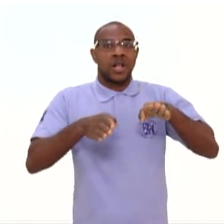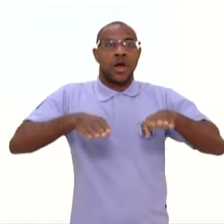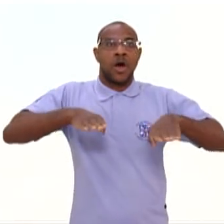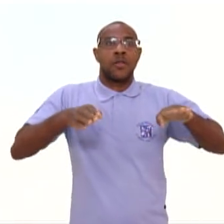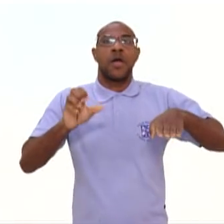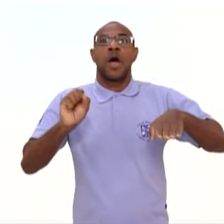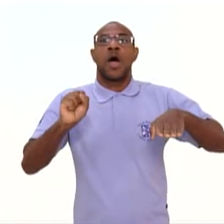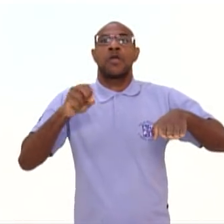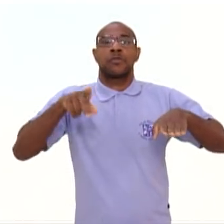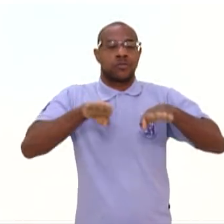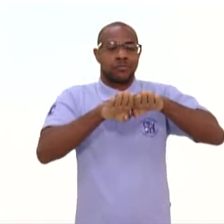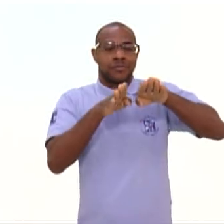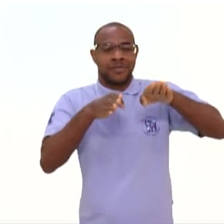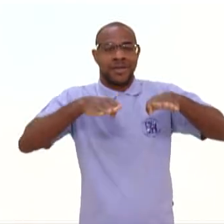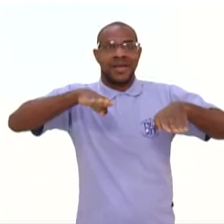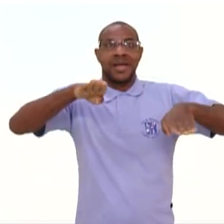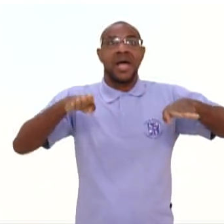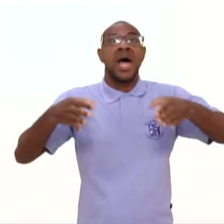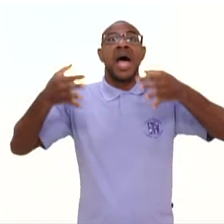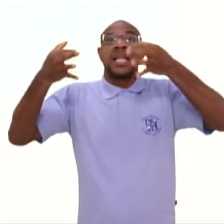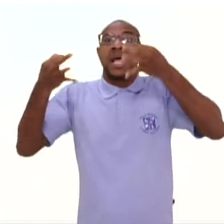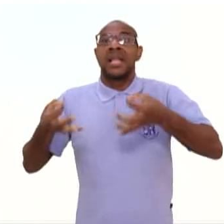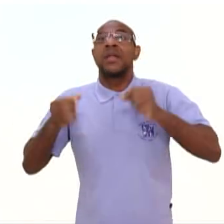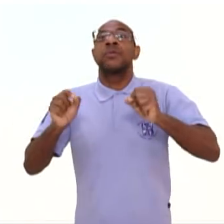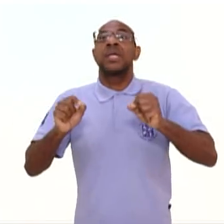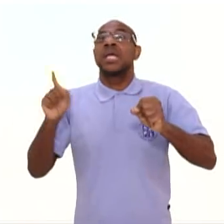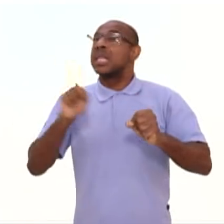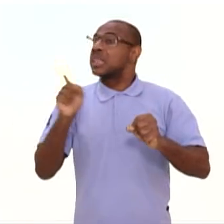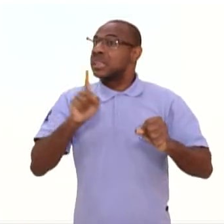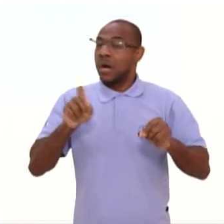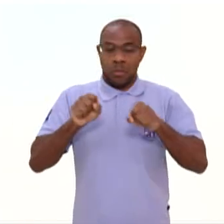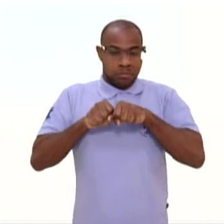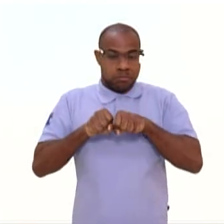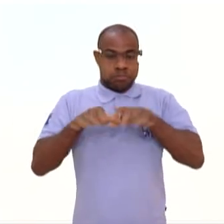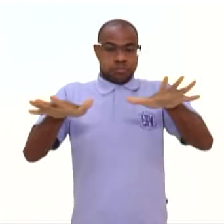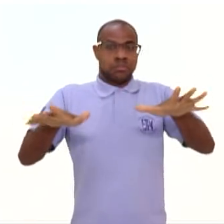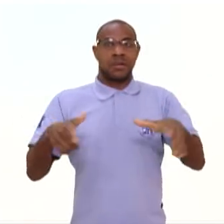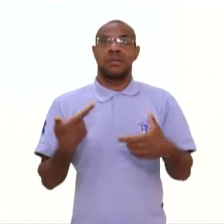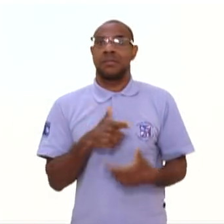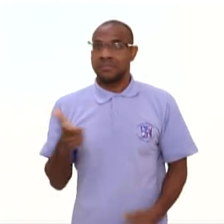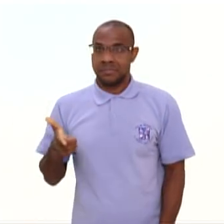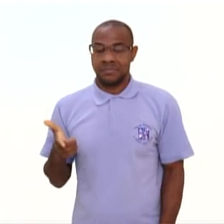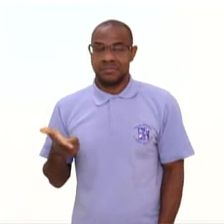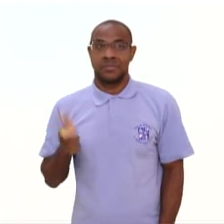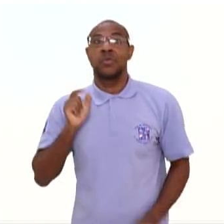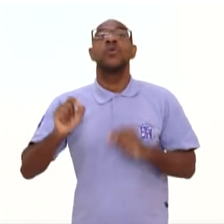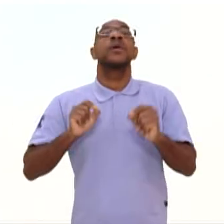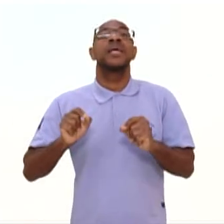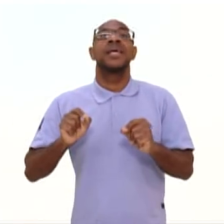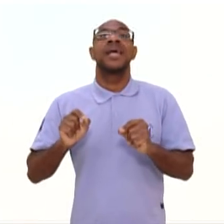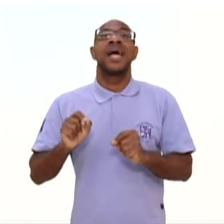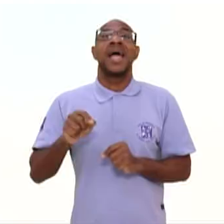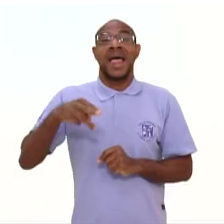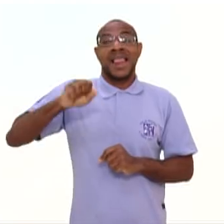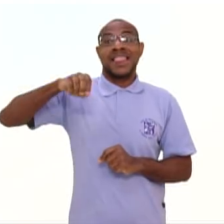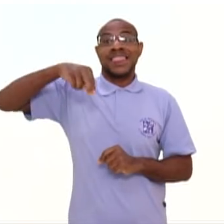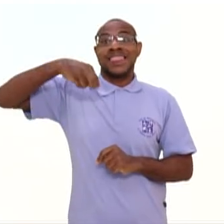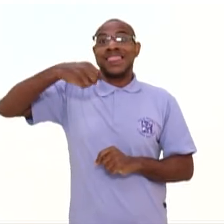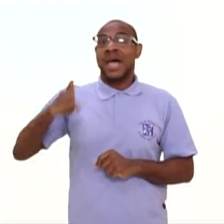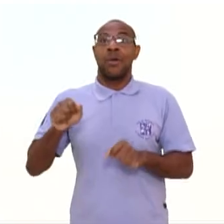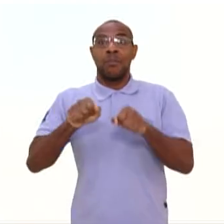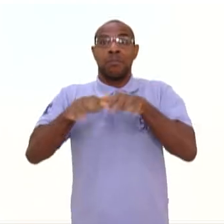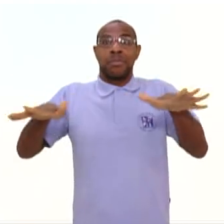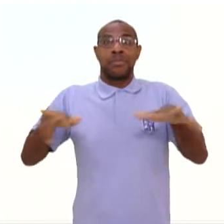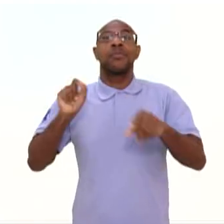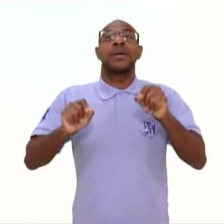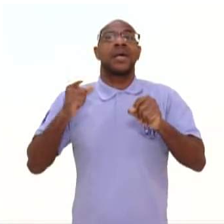sonoras, é correto afirmar que não se propagam. Galera, muita atenção nesse não ali que está com muita ênfase no enunciado, ok?